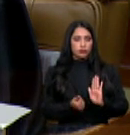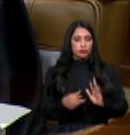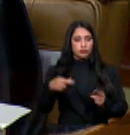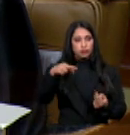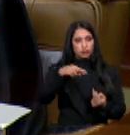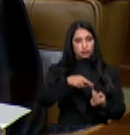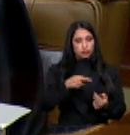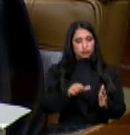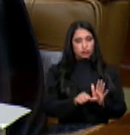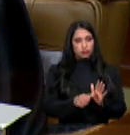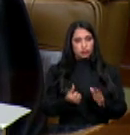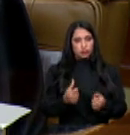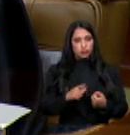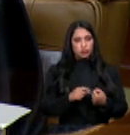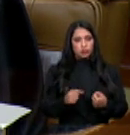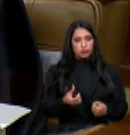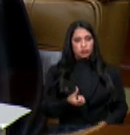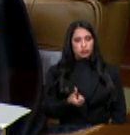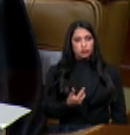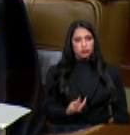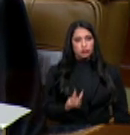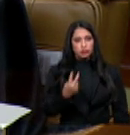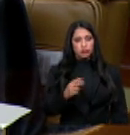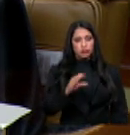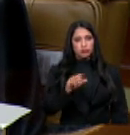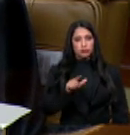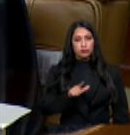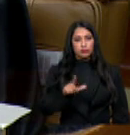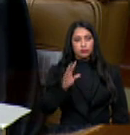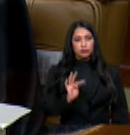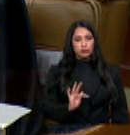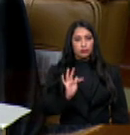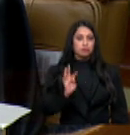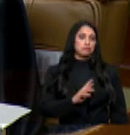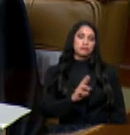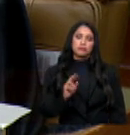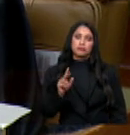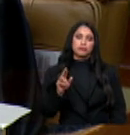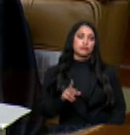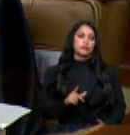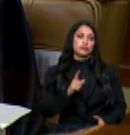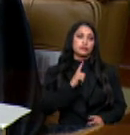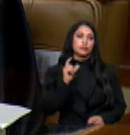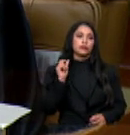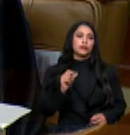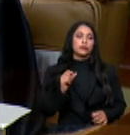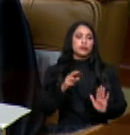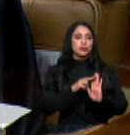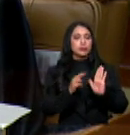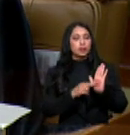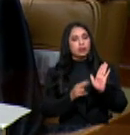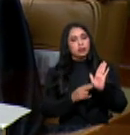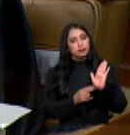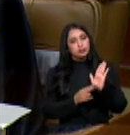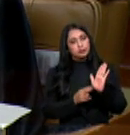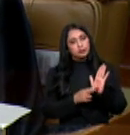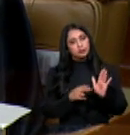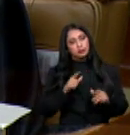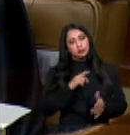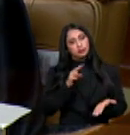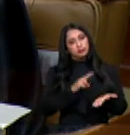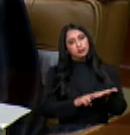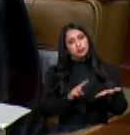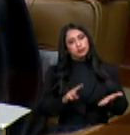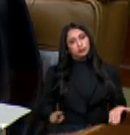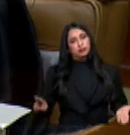inciso 1º do artigo 62 da CLT, nem muito menos a incidência das normas de